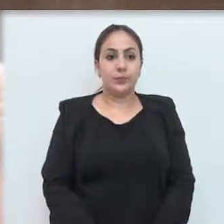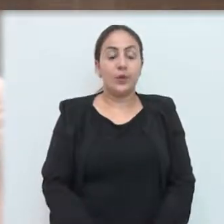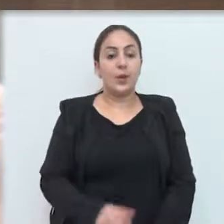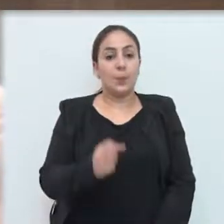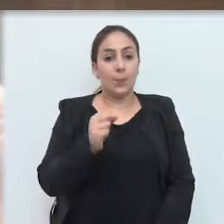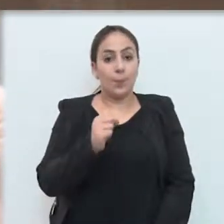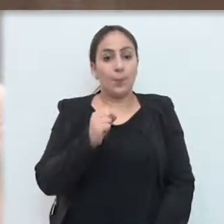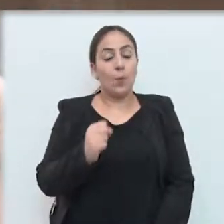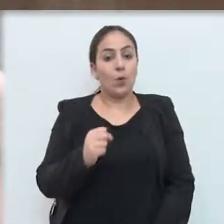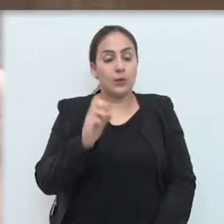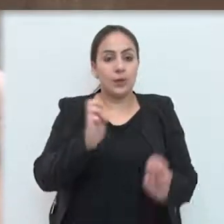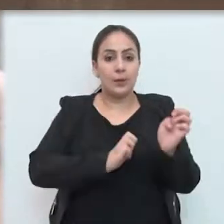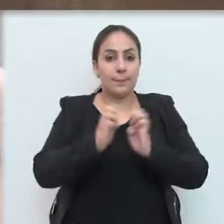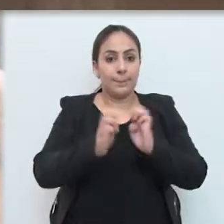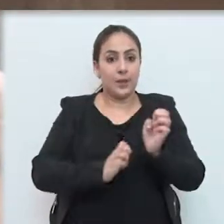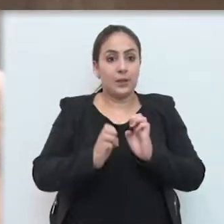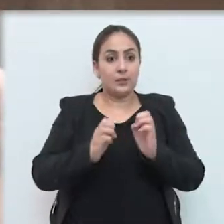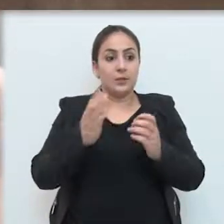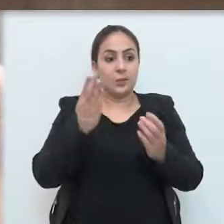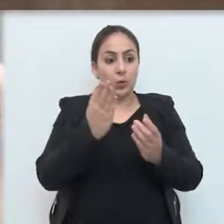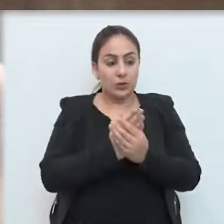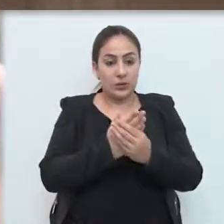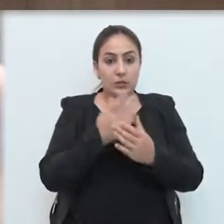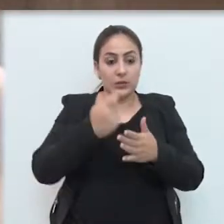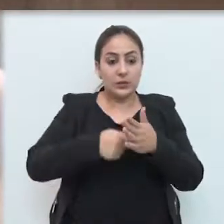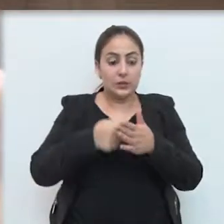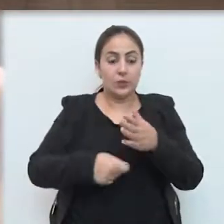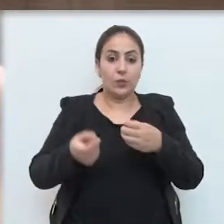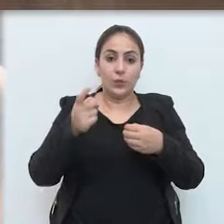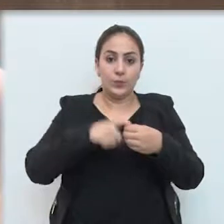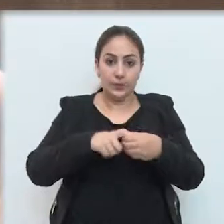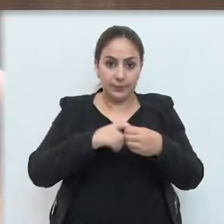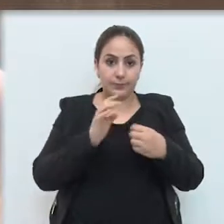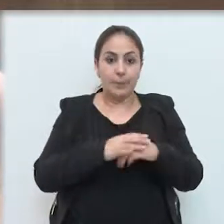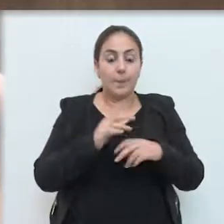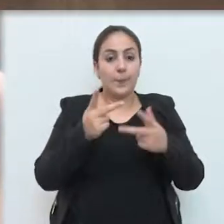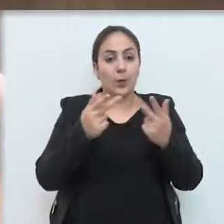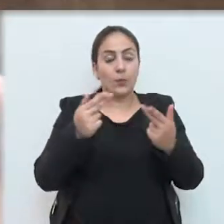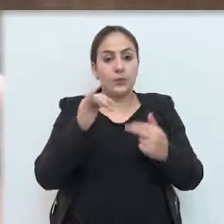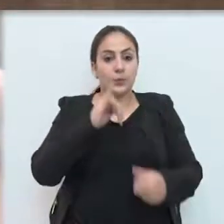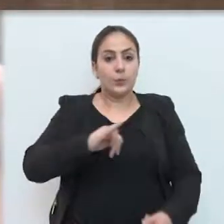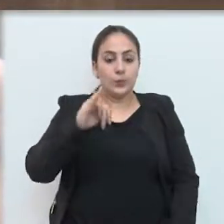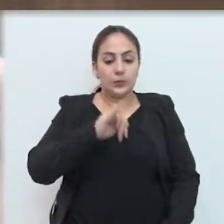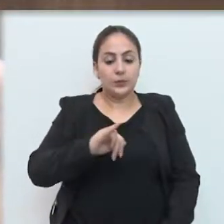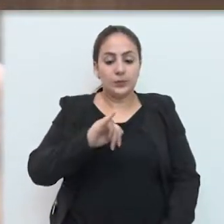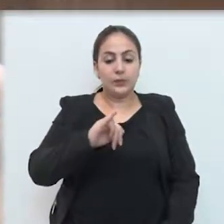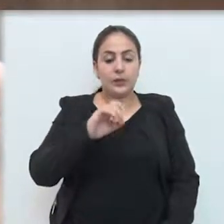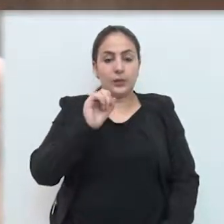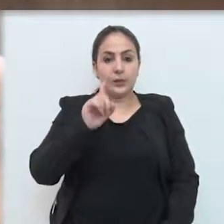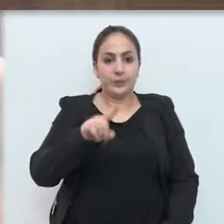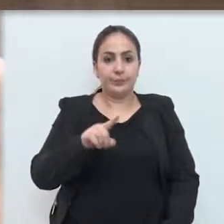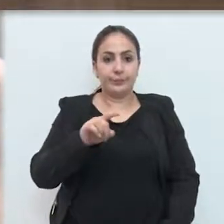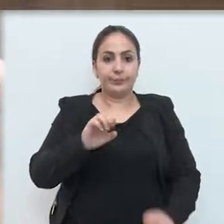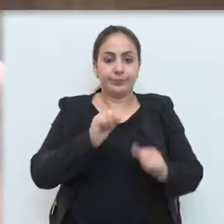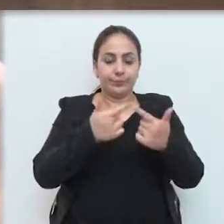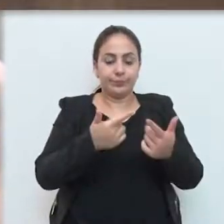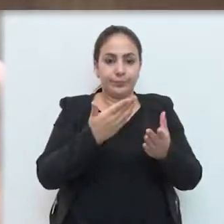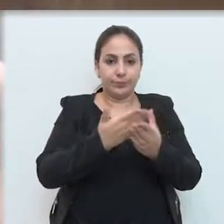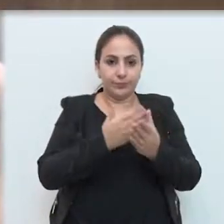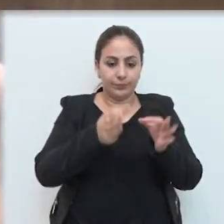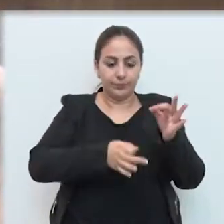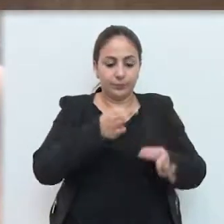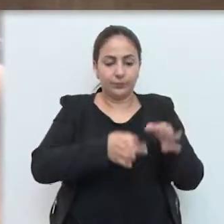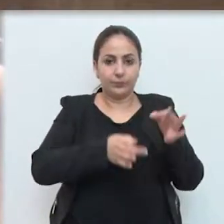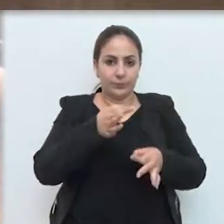recorra desta decisão. Agora, um dos aspectos importantes a serem destacados é de que a decisão judicial